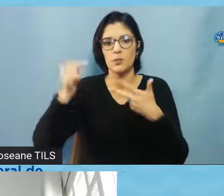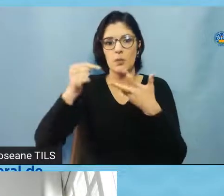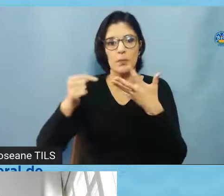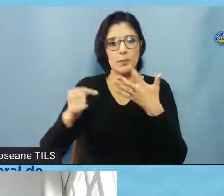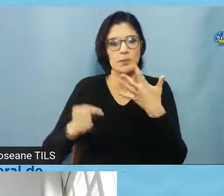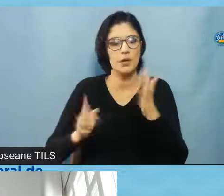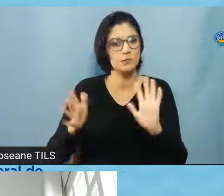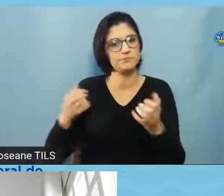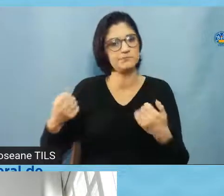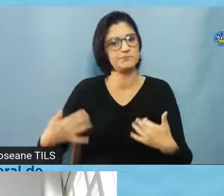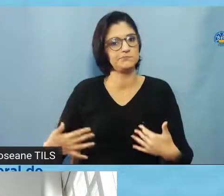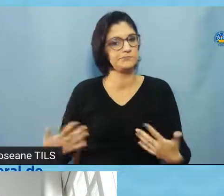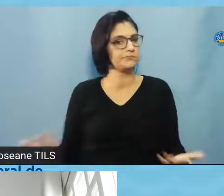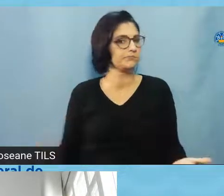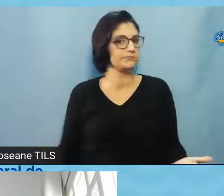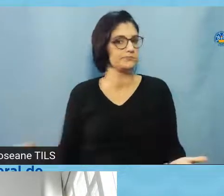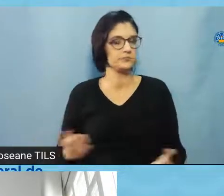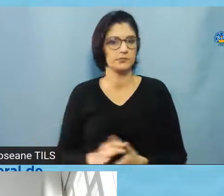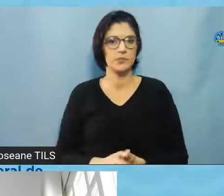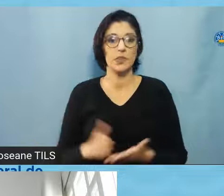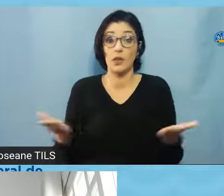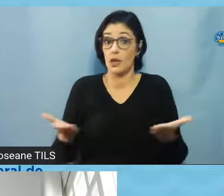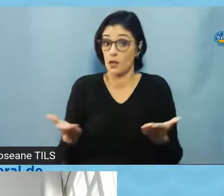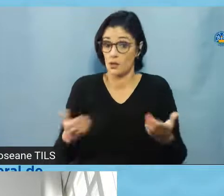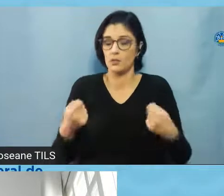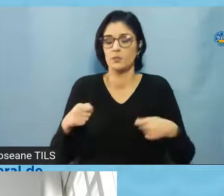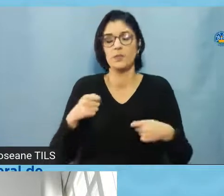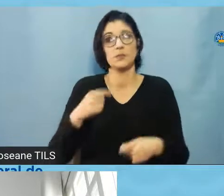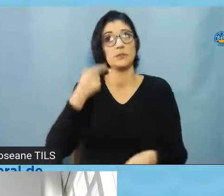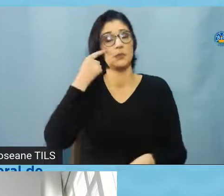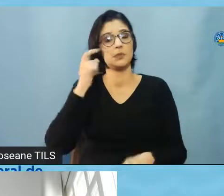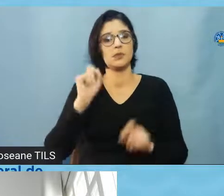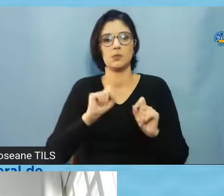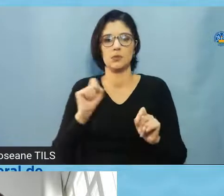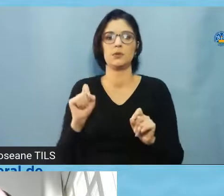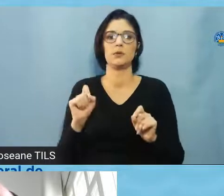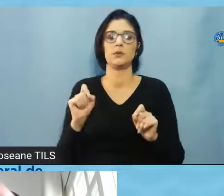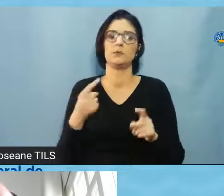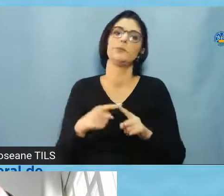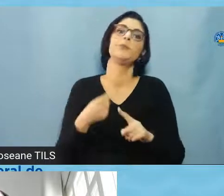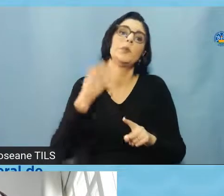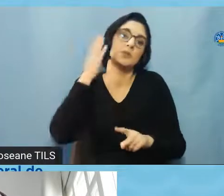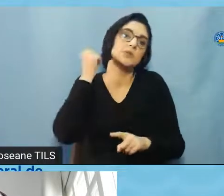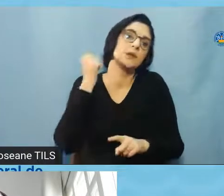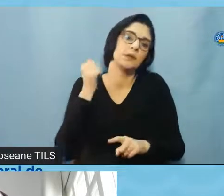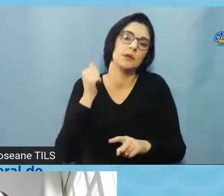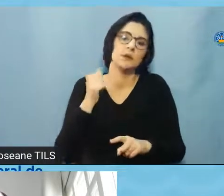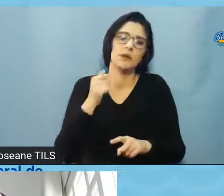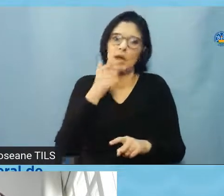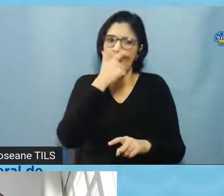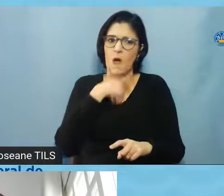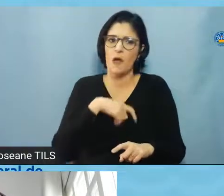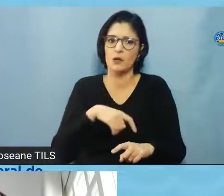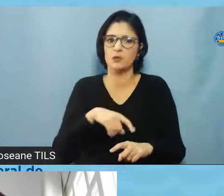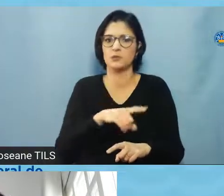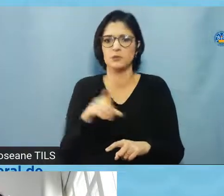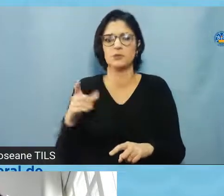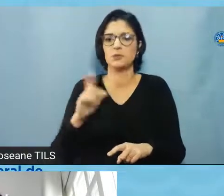mas eu acho que a gente tem que olhar nesse momento, principalmente para as áreas, né, eu estou falando aqui porque eu sei que, eu acho que não tem ninguém aqui da área da saúde,